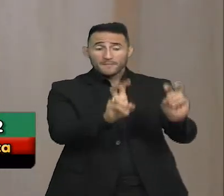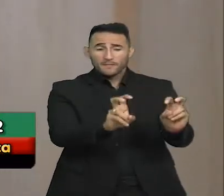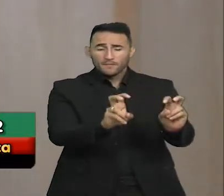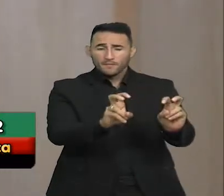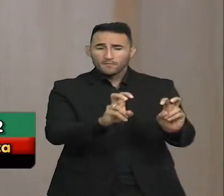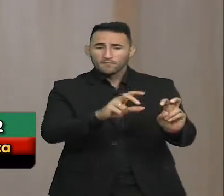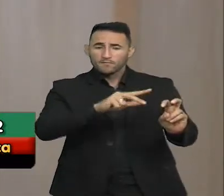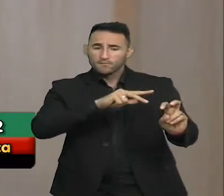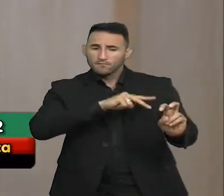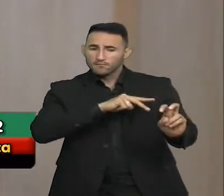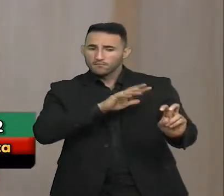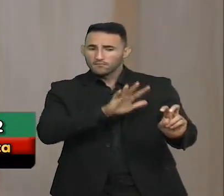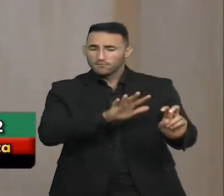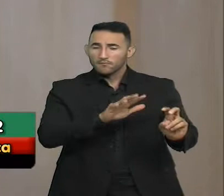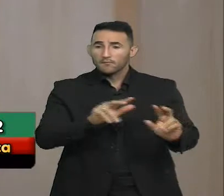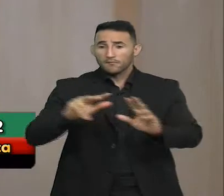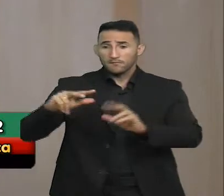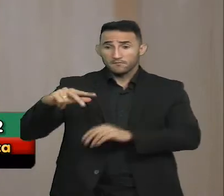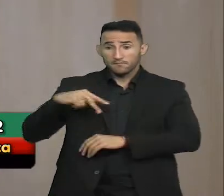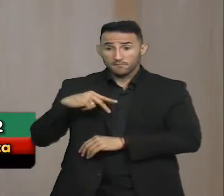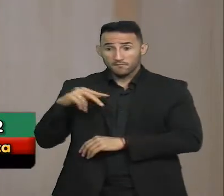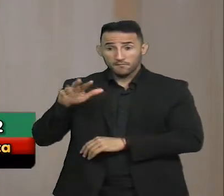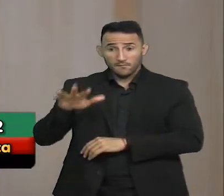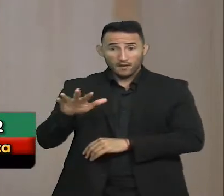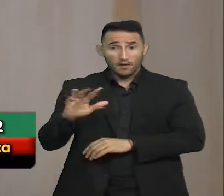parcialidade. Porém, nós